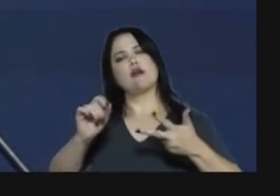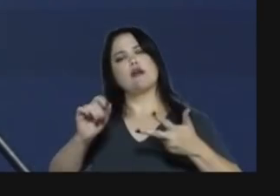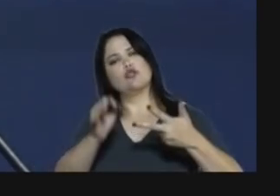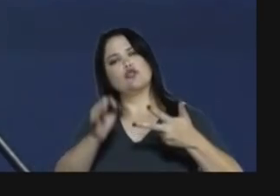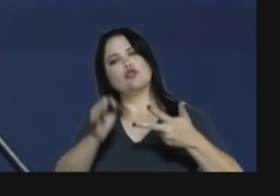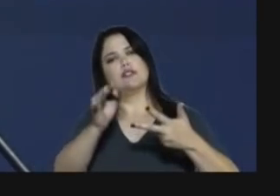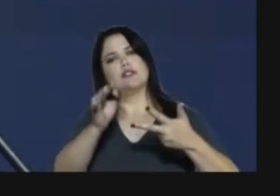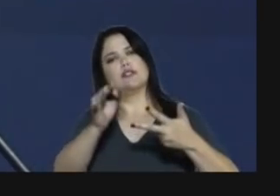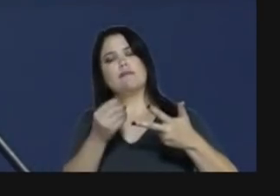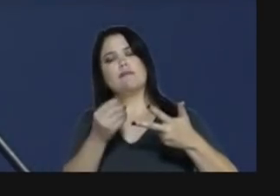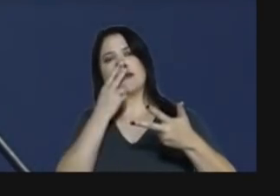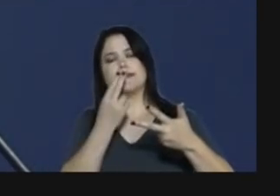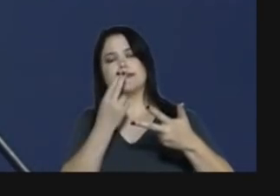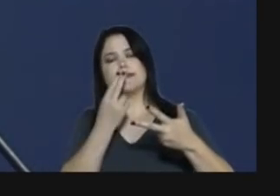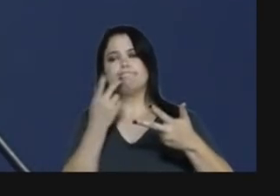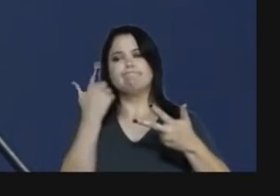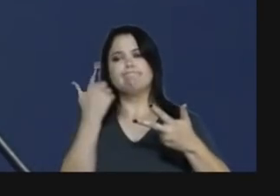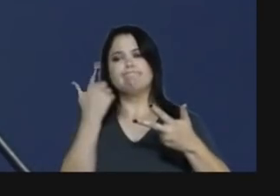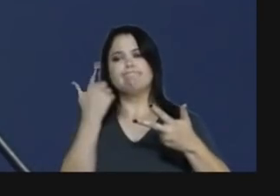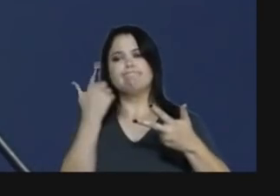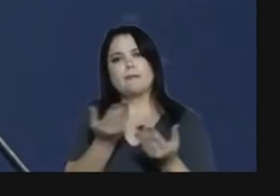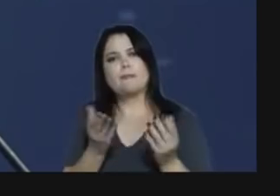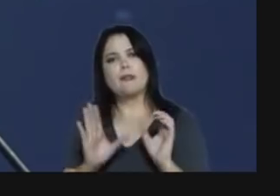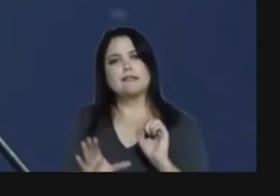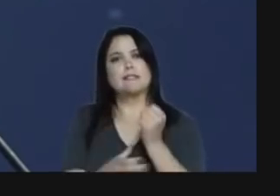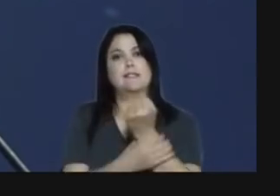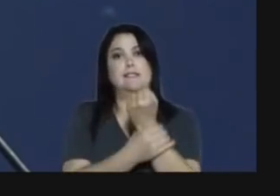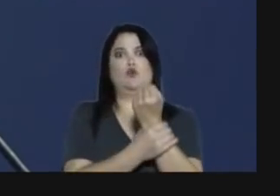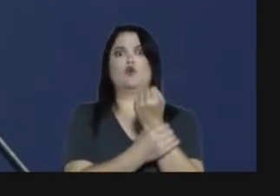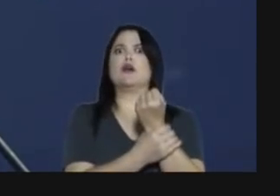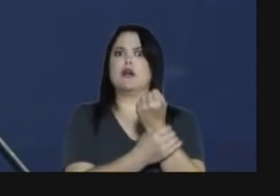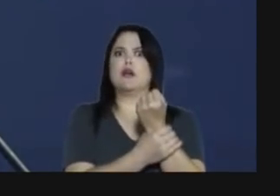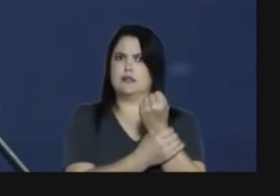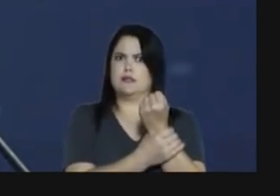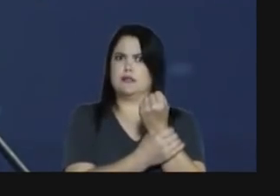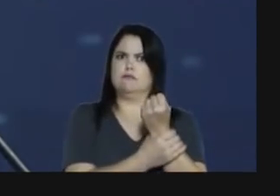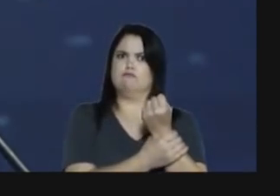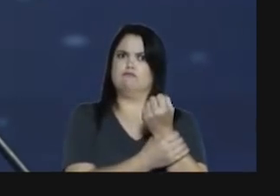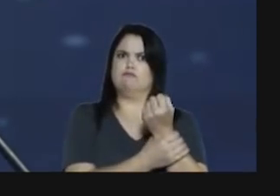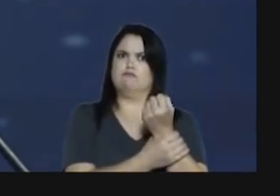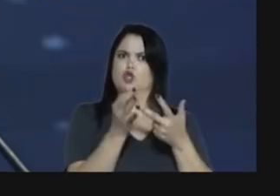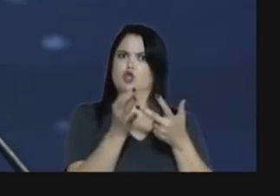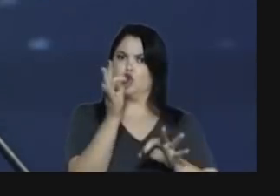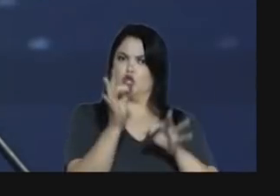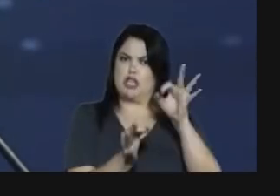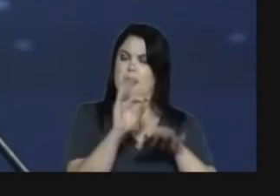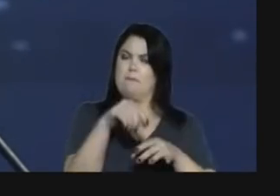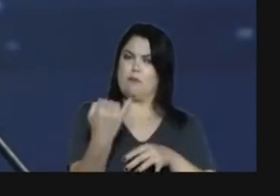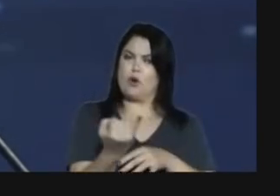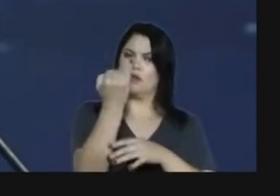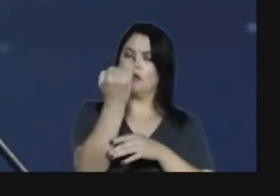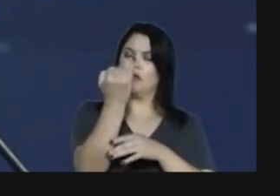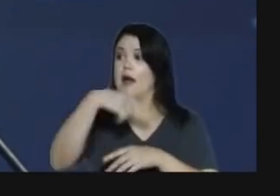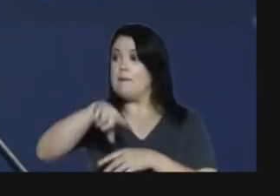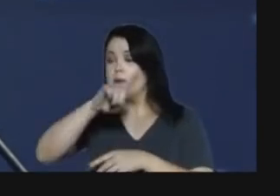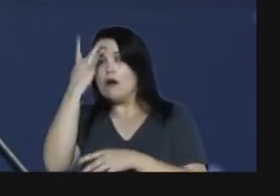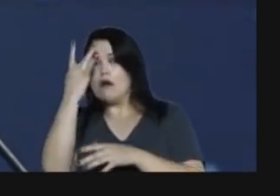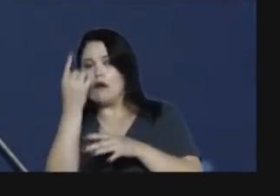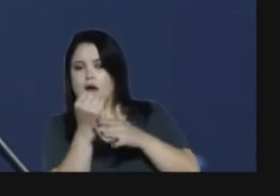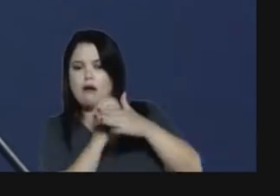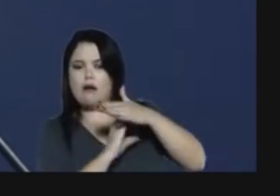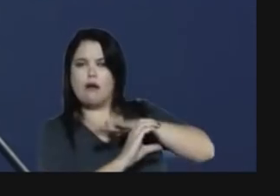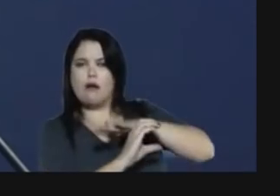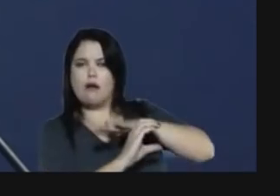de segurança jurídica isso é muito importante o meio Empresarial os investidores